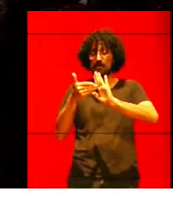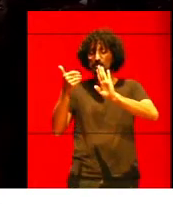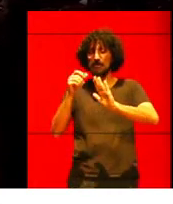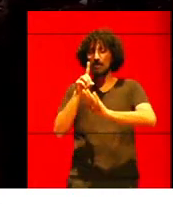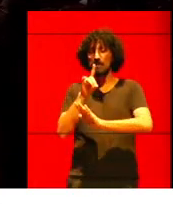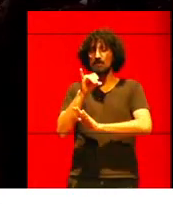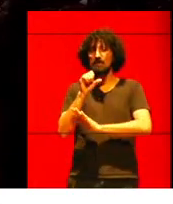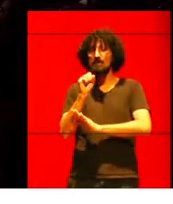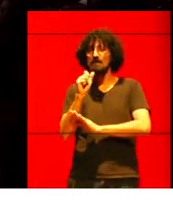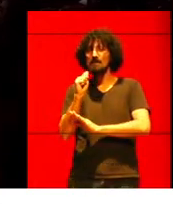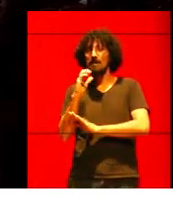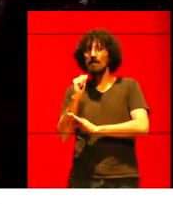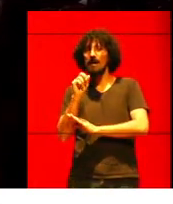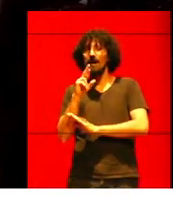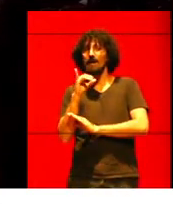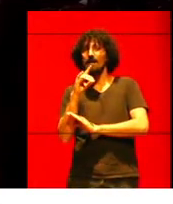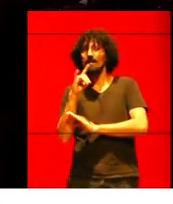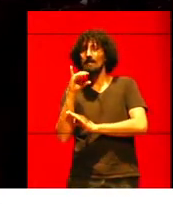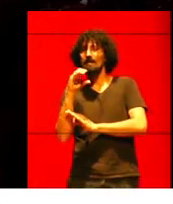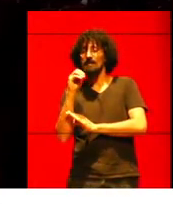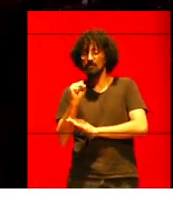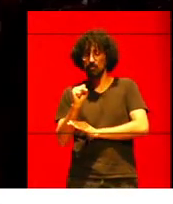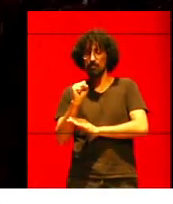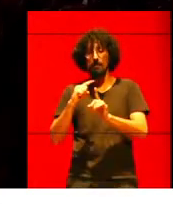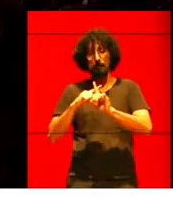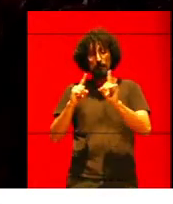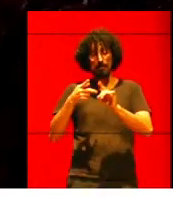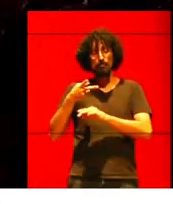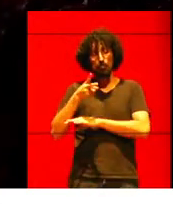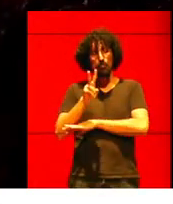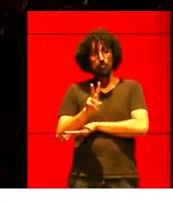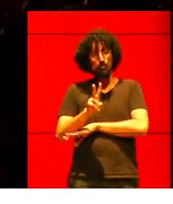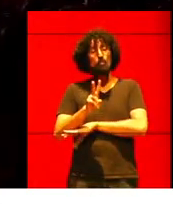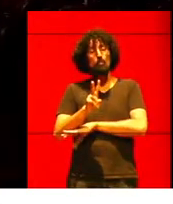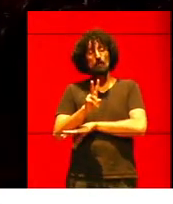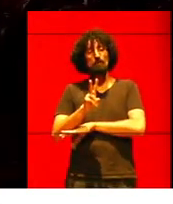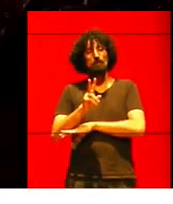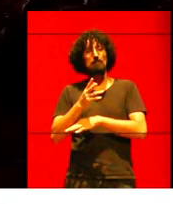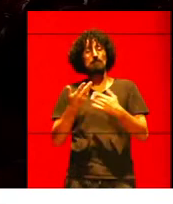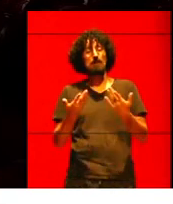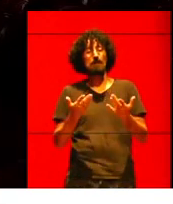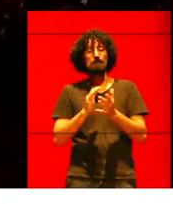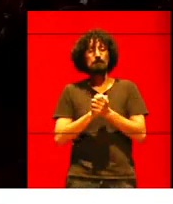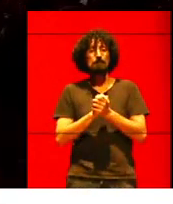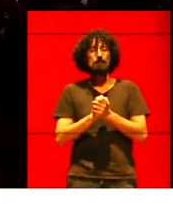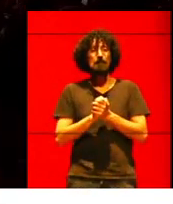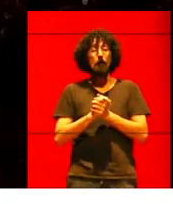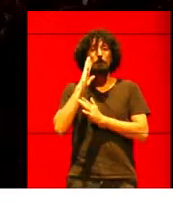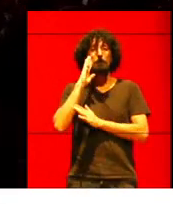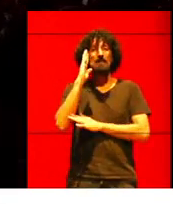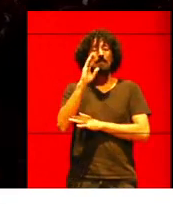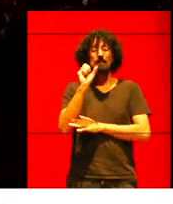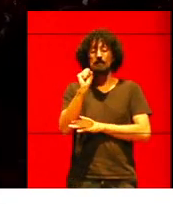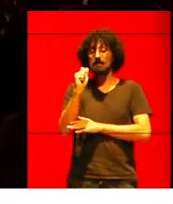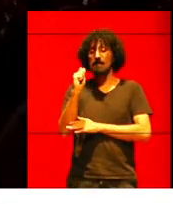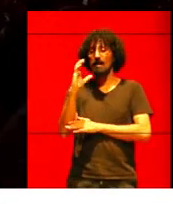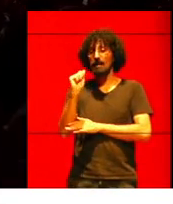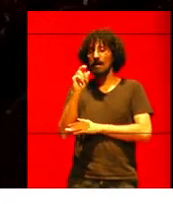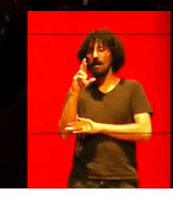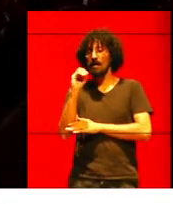disacarídeos de dentro do grupo dos oligossacarídeos, mas enfim, a gente continua considerando. Principais: